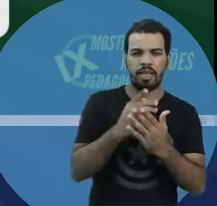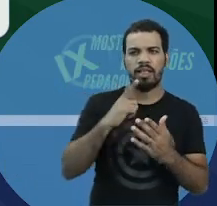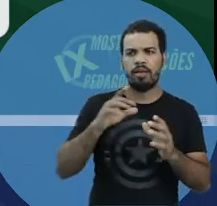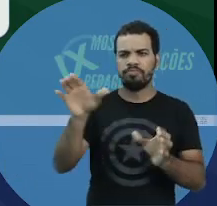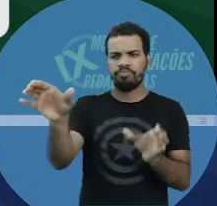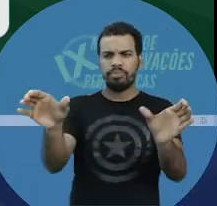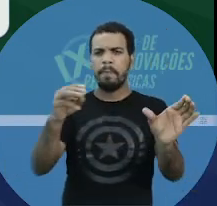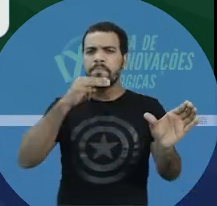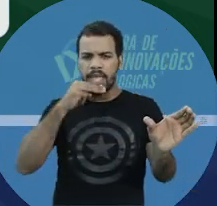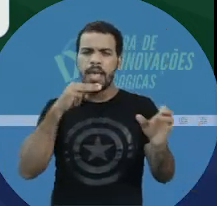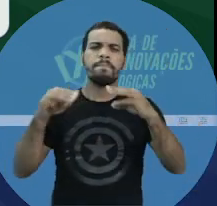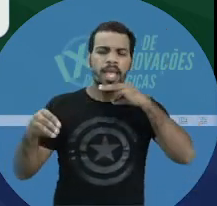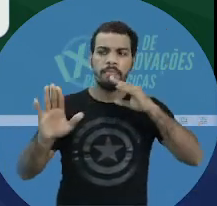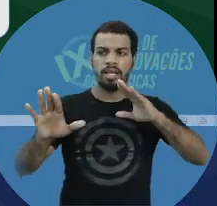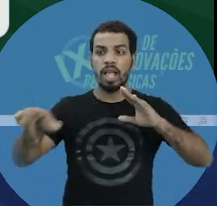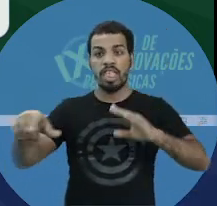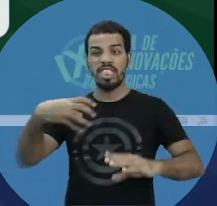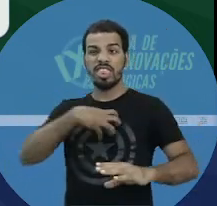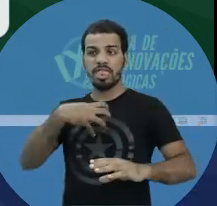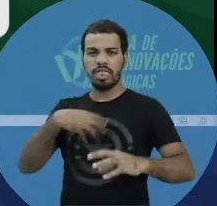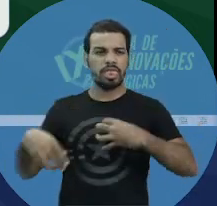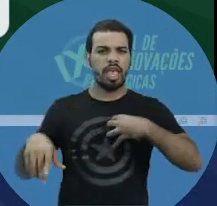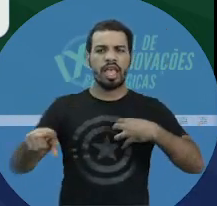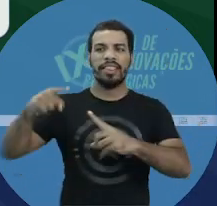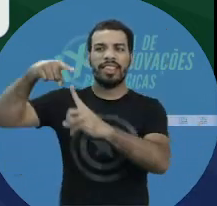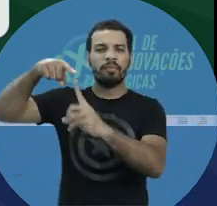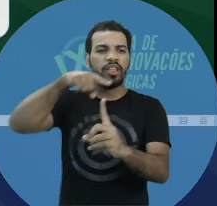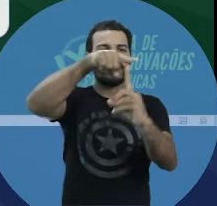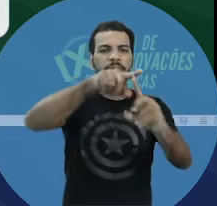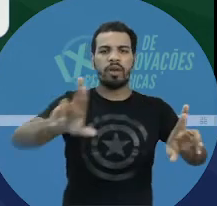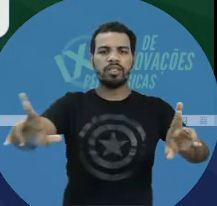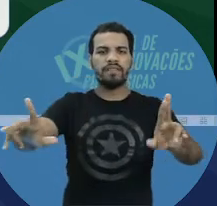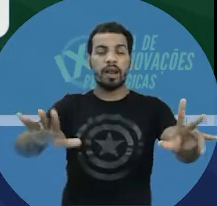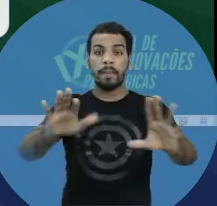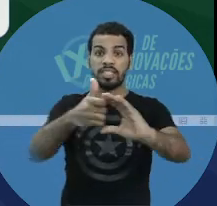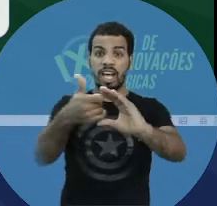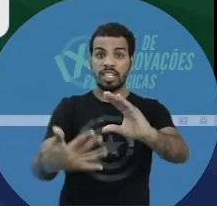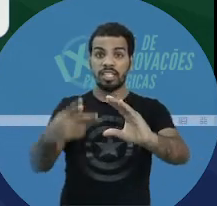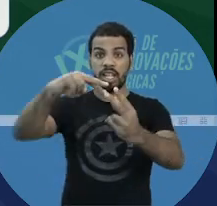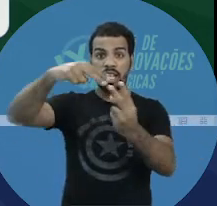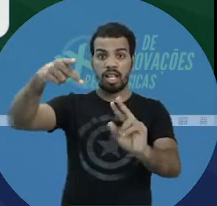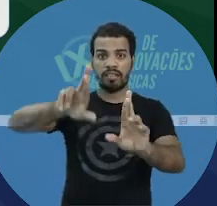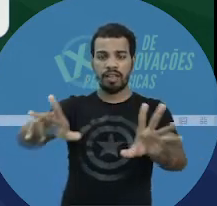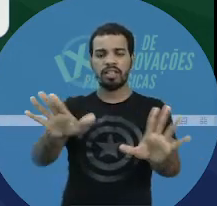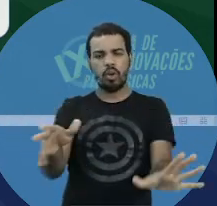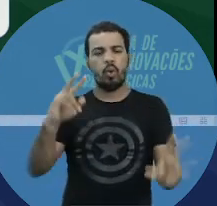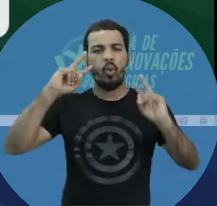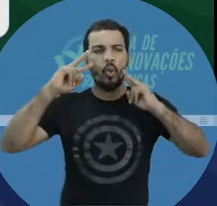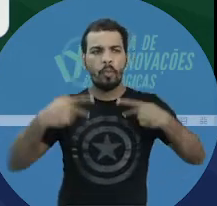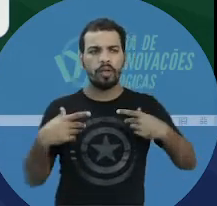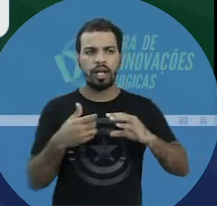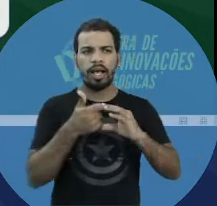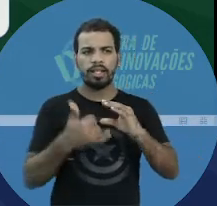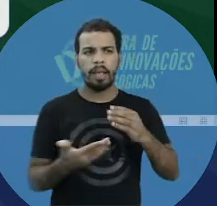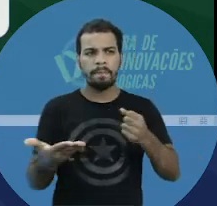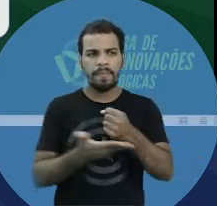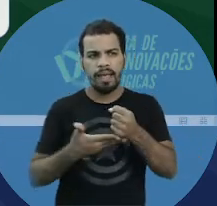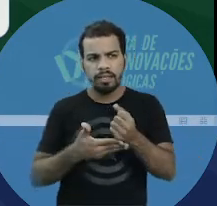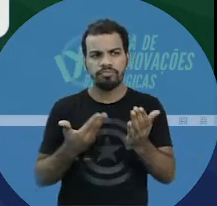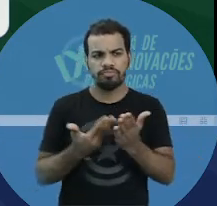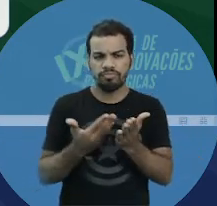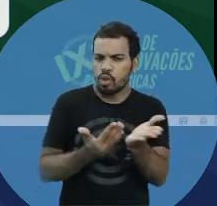aí a gente absteve mais a característica mesmo do ser humano, algumas características básicas para estudar dominância e